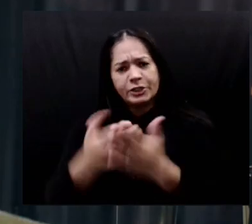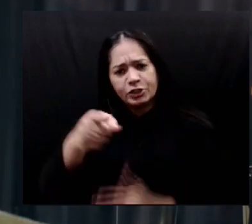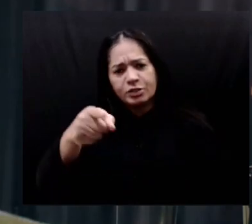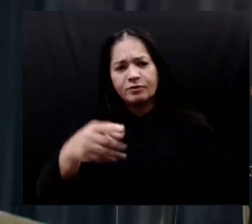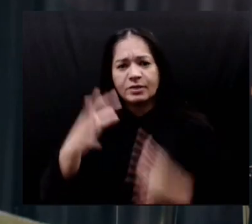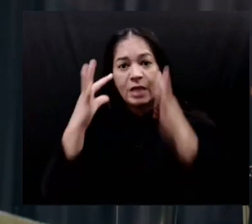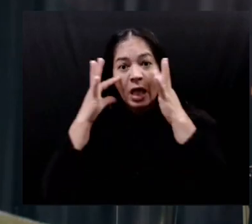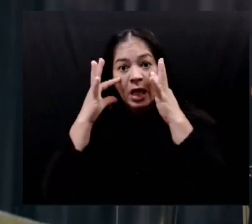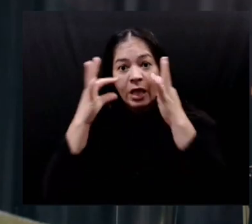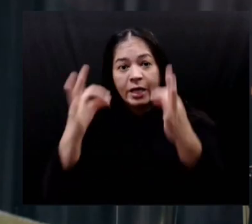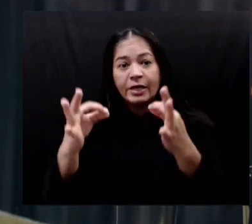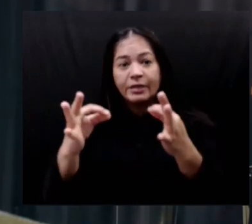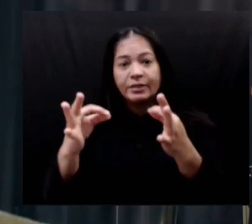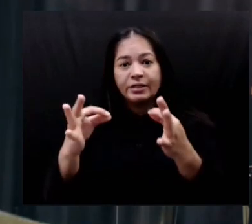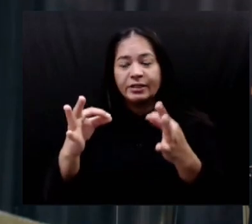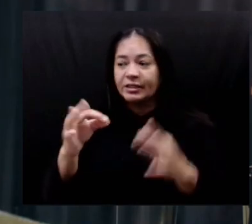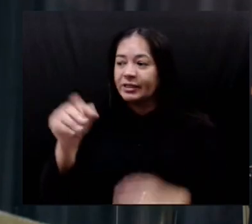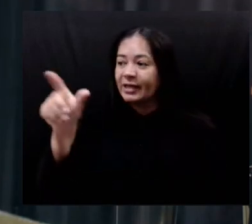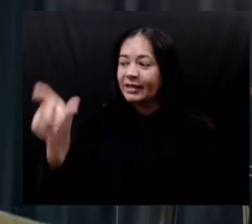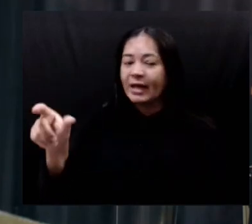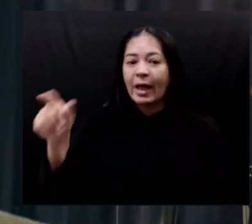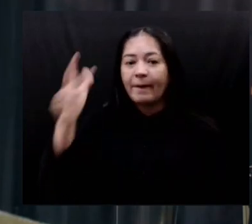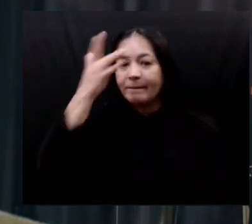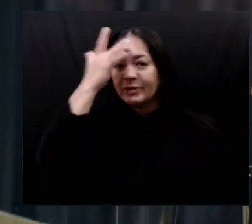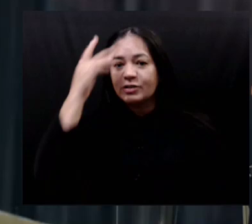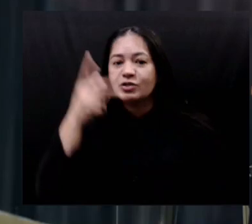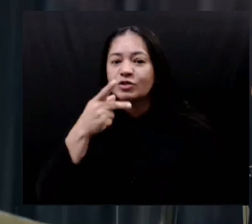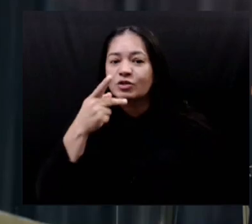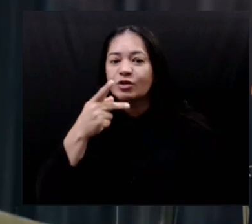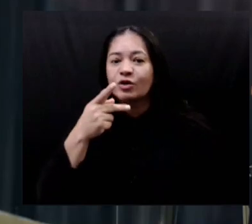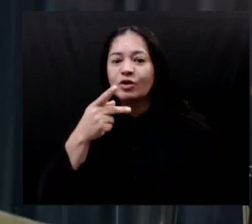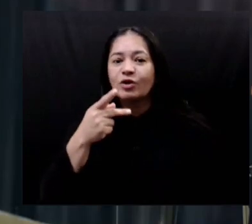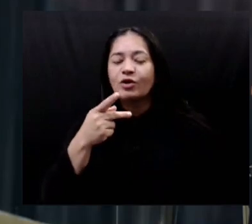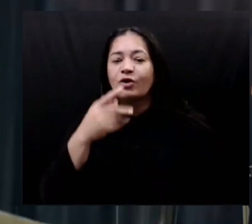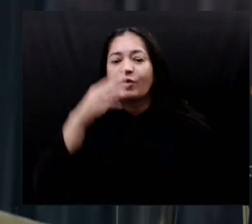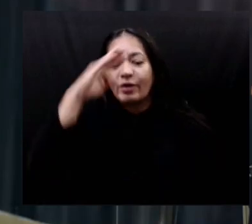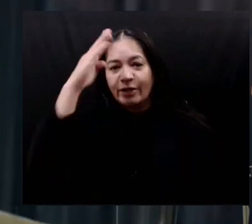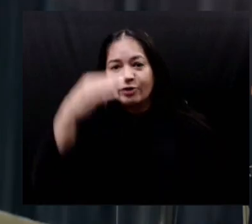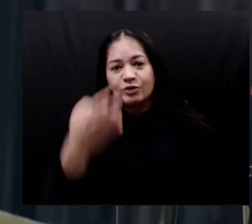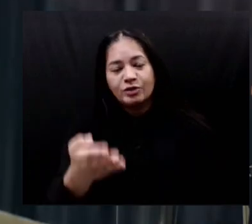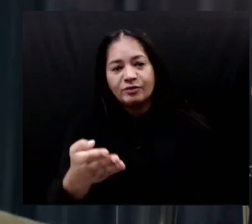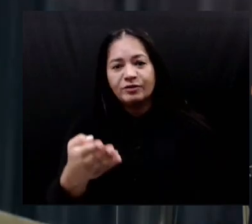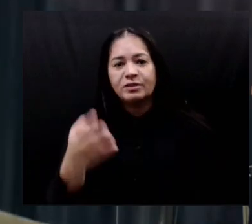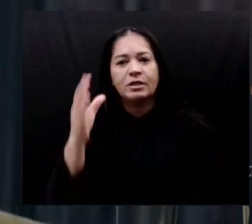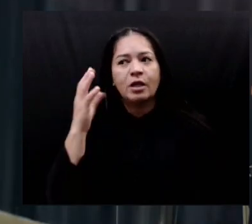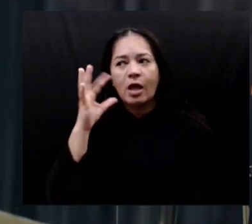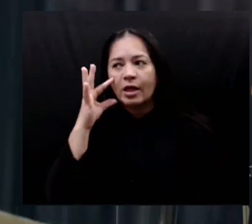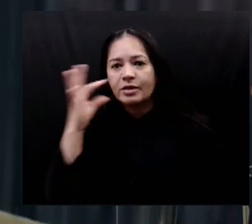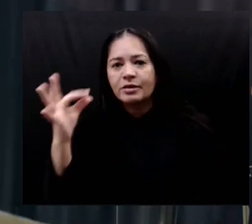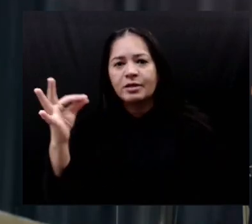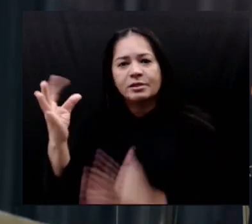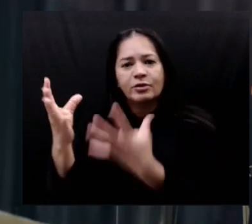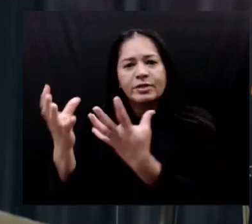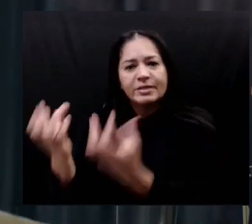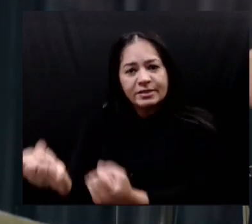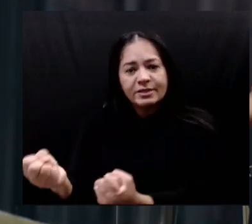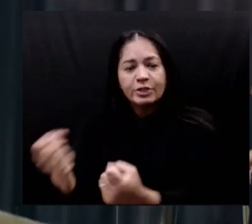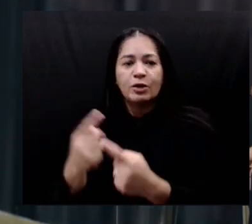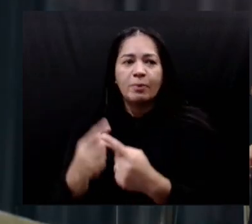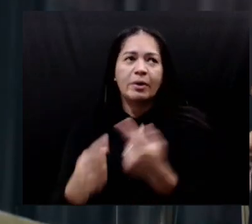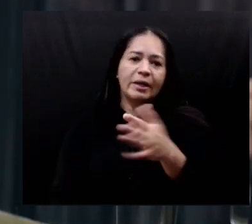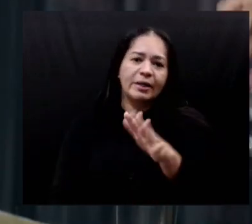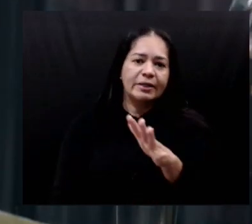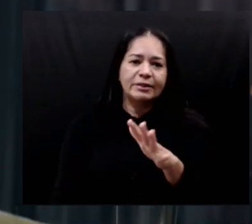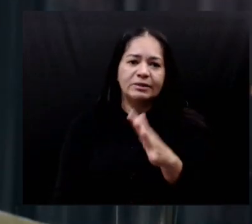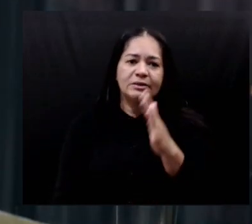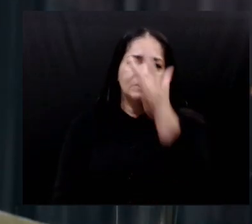naquilo que foi elogiado, escute e aceite aquilo, né? Porque muitas vezes as pessoas falam assim, não, mas você